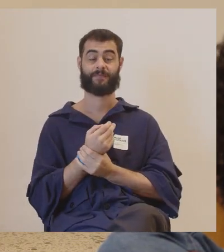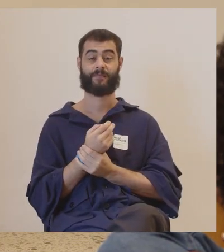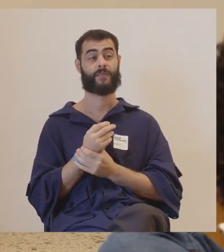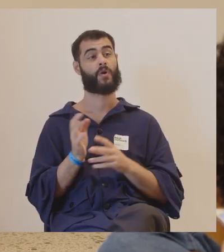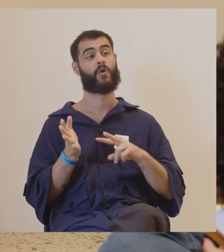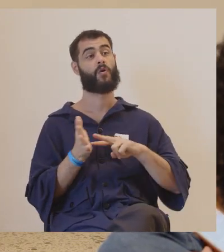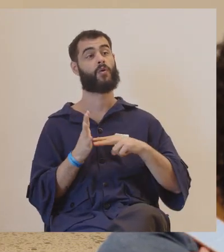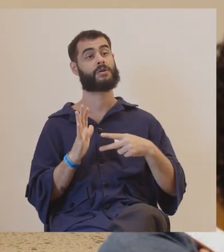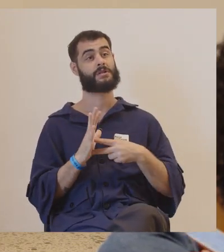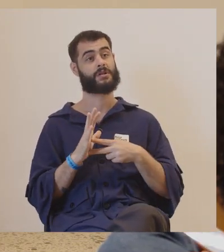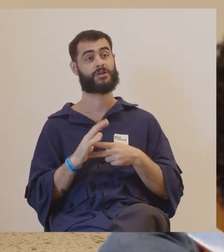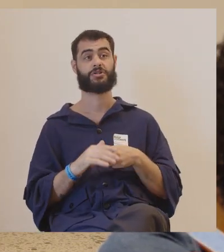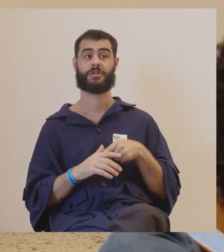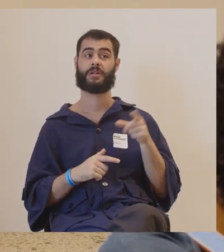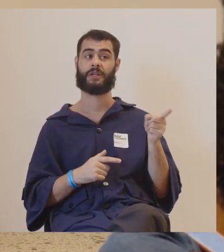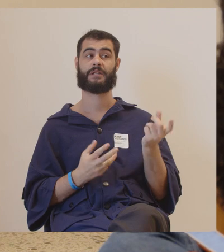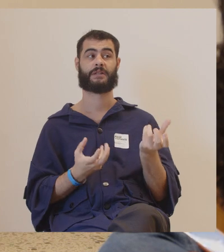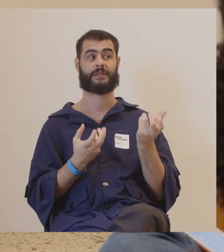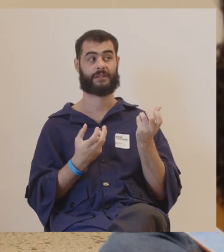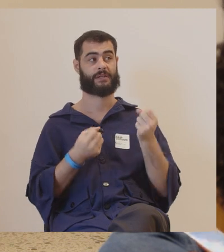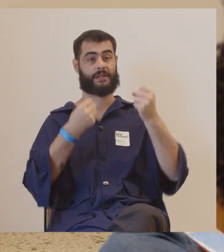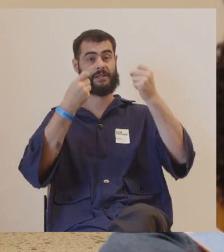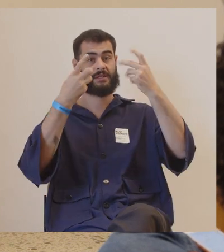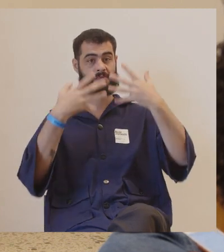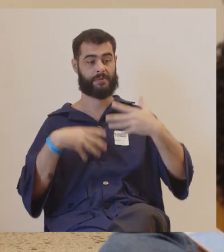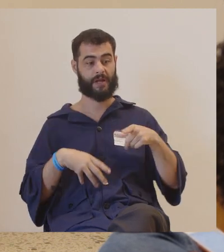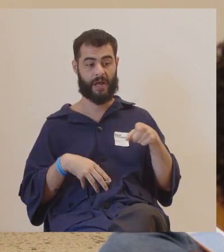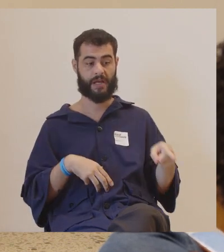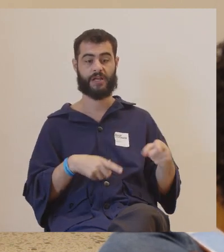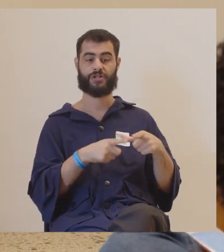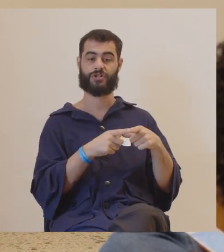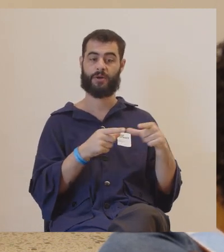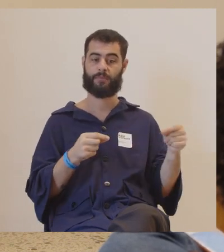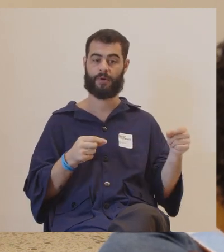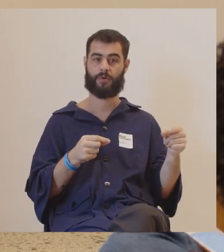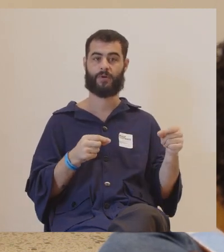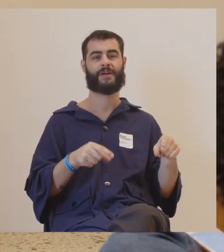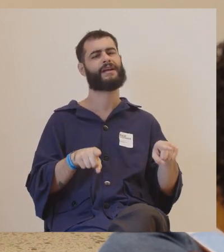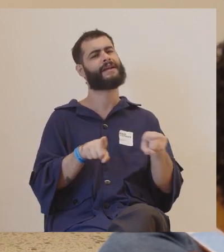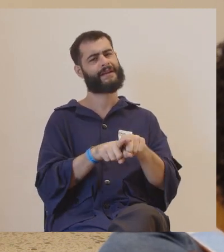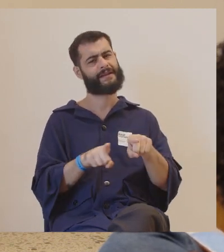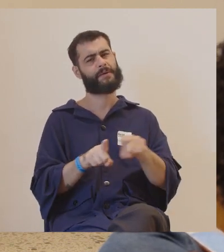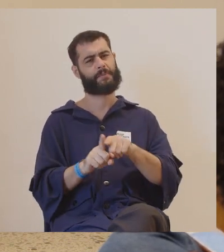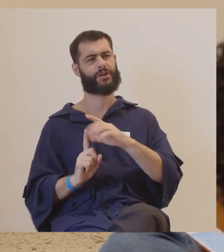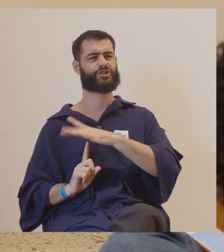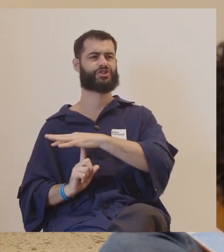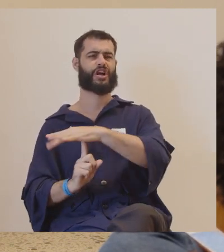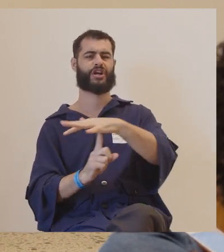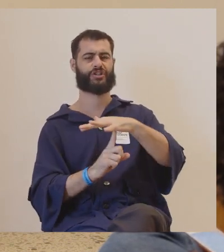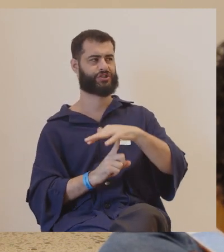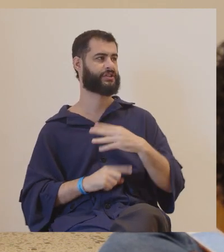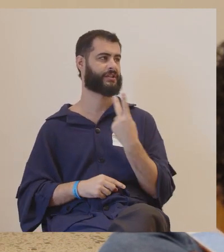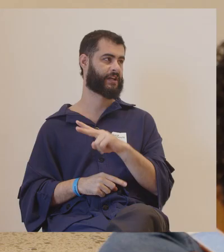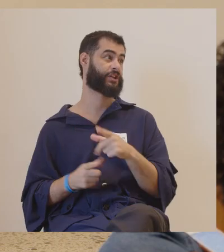ele quisesse, falado desse Japão. Fora o jardim japonês dele, né, gente? Que de japonês, assim...